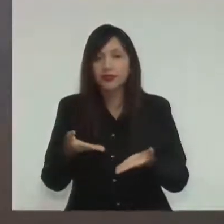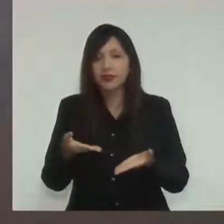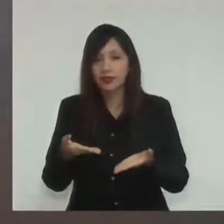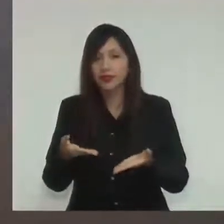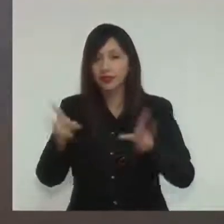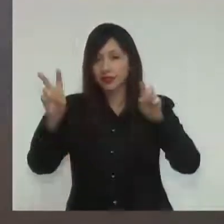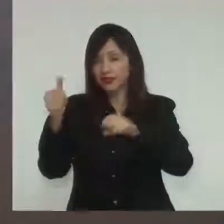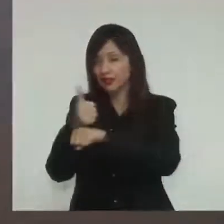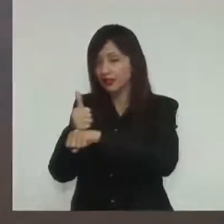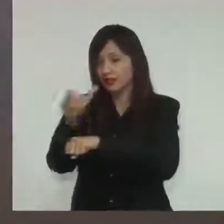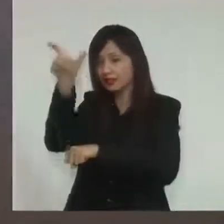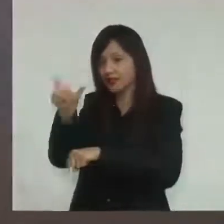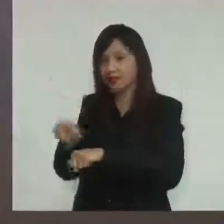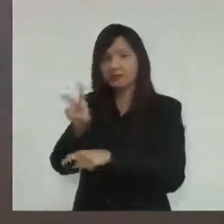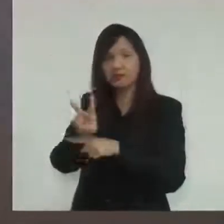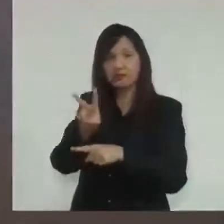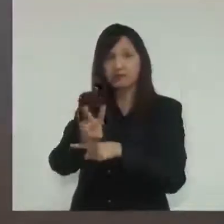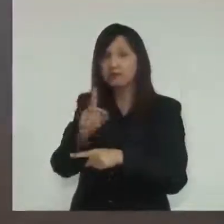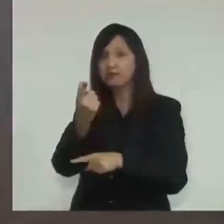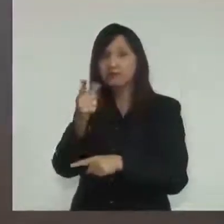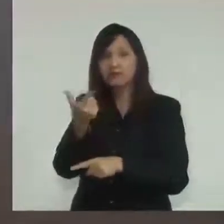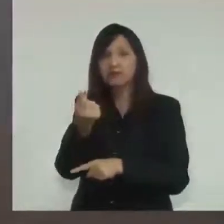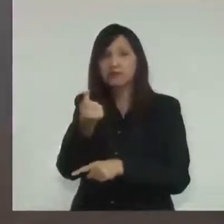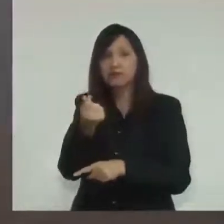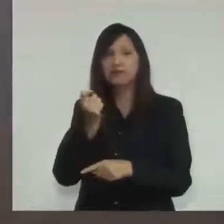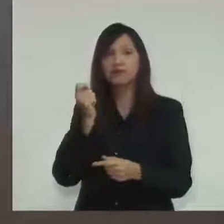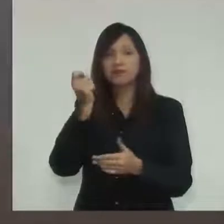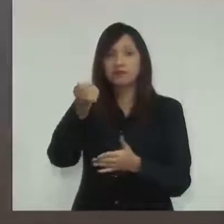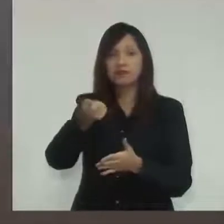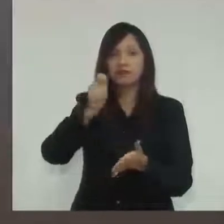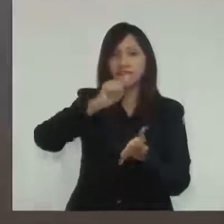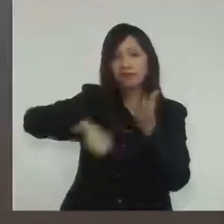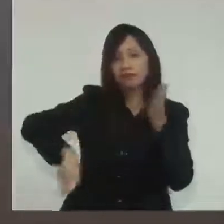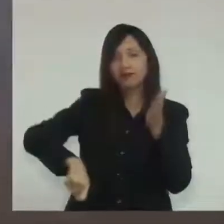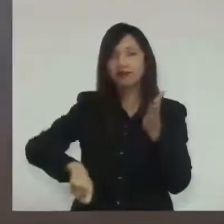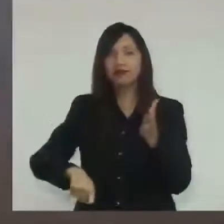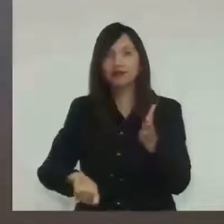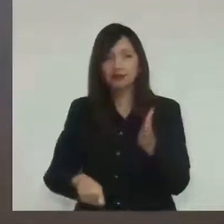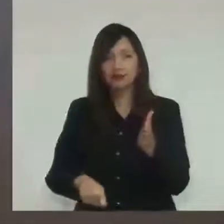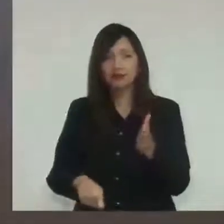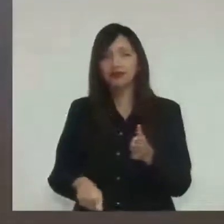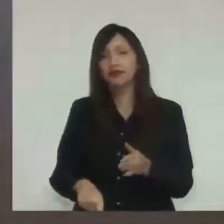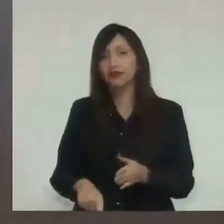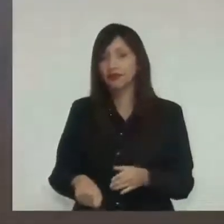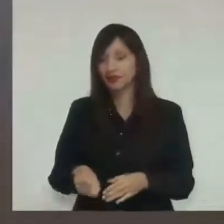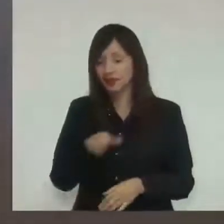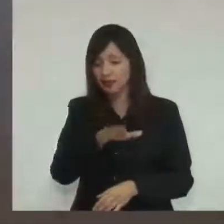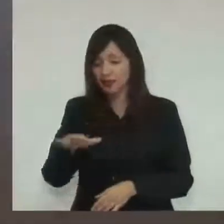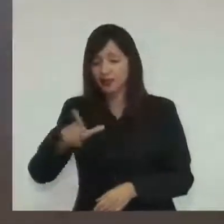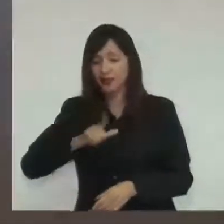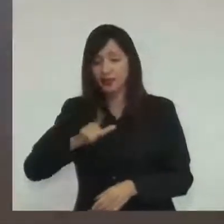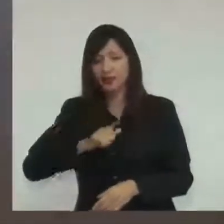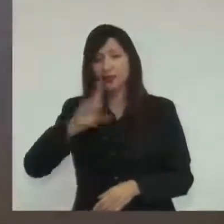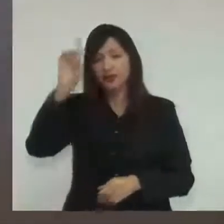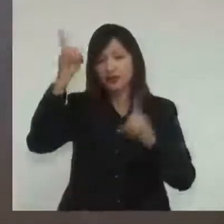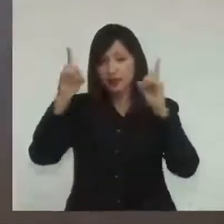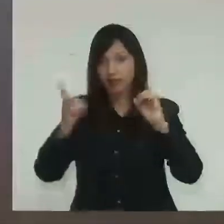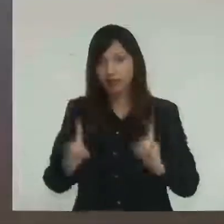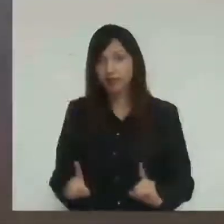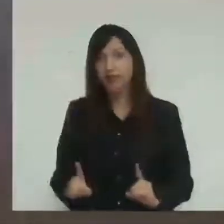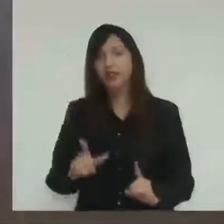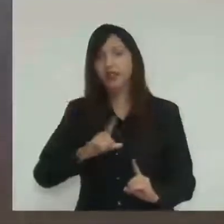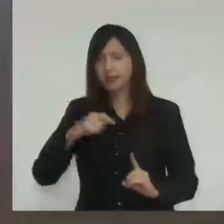cuidadores e cuidadoras e não tem dinheiro para contratar. Crianças com necessidade especial, crianças que precisam